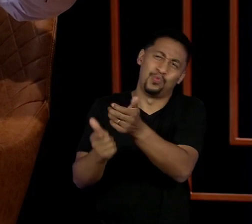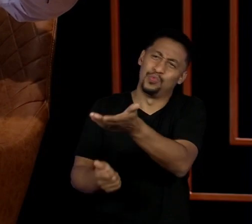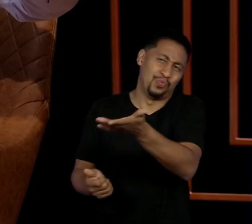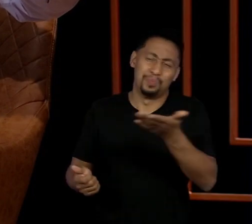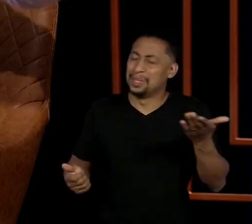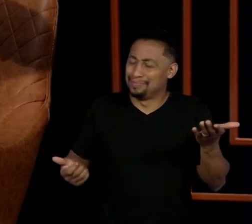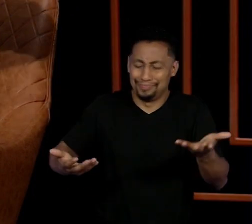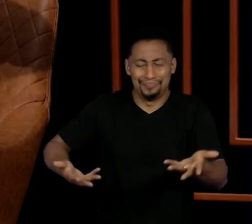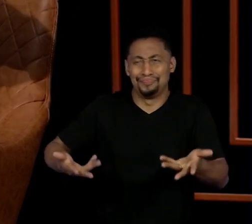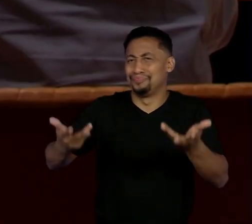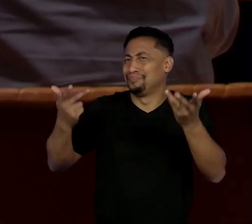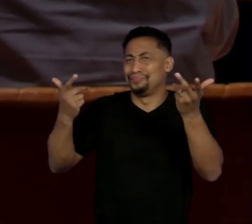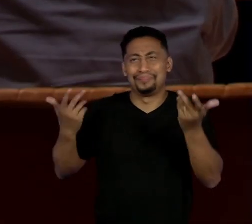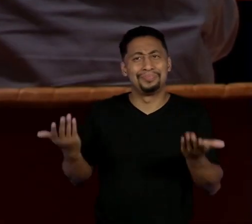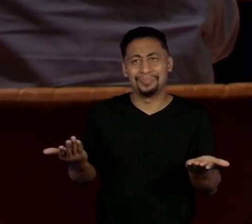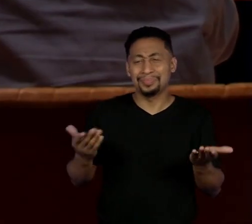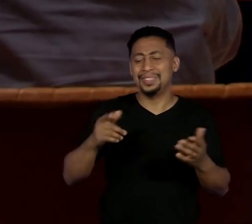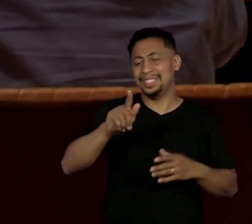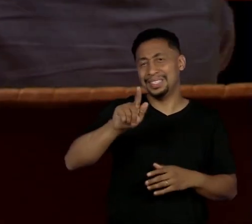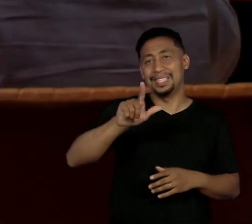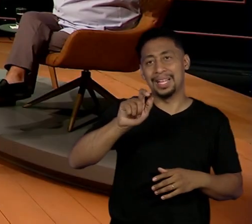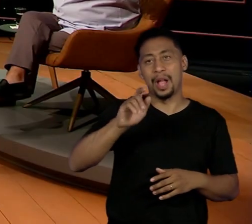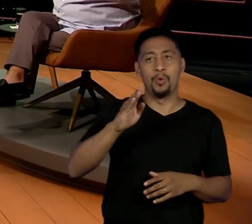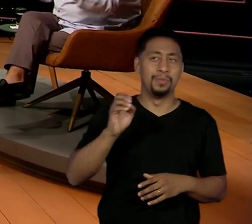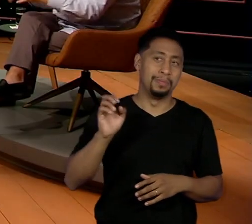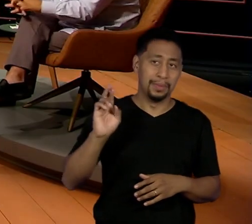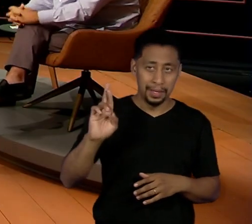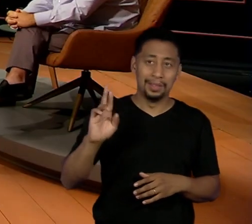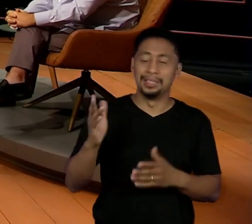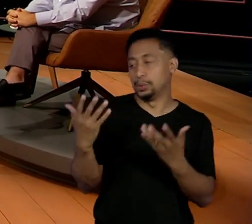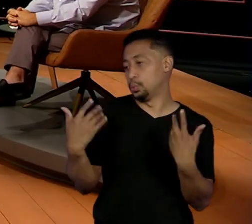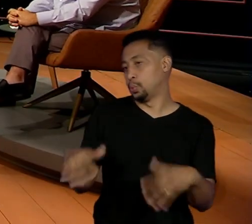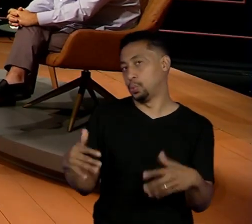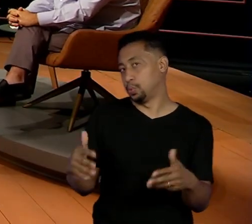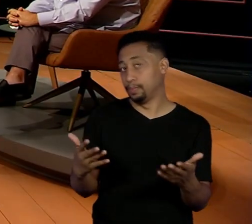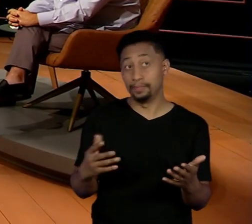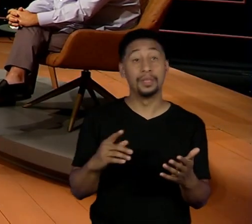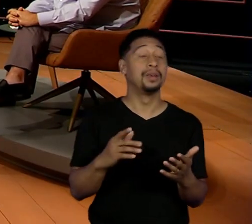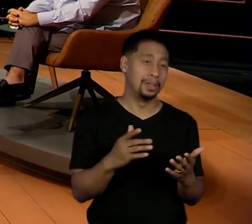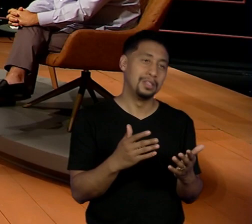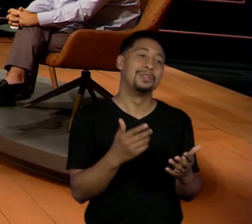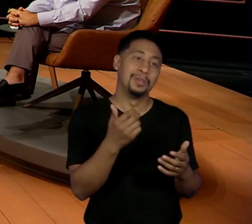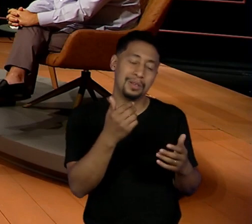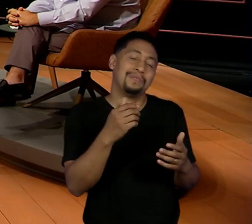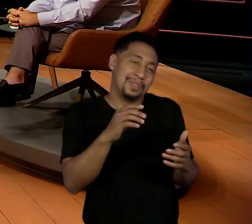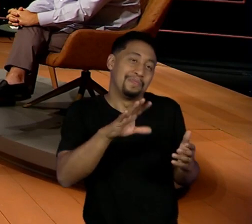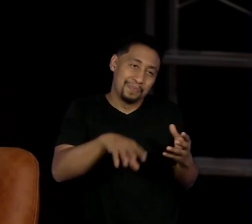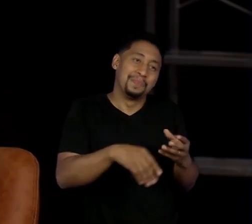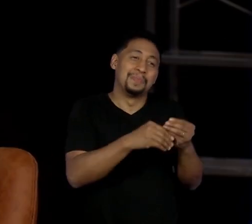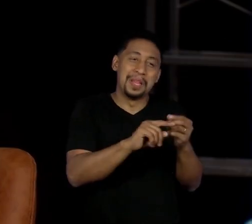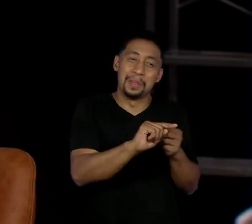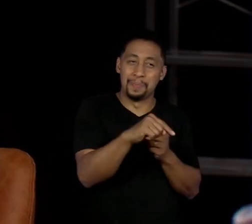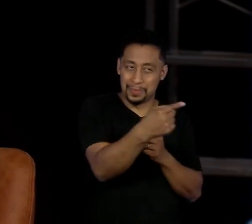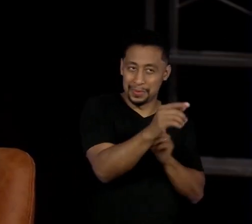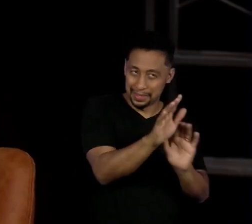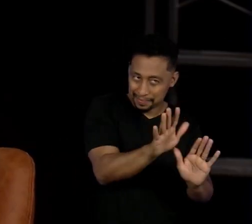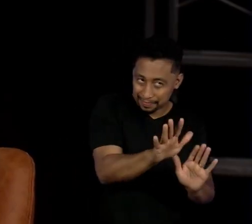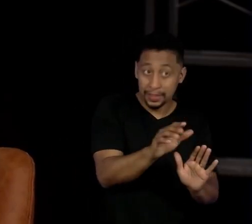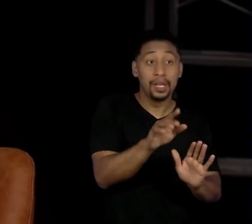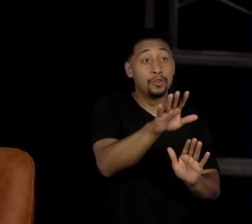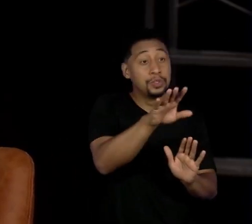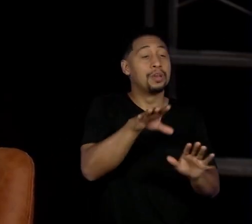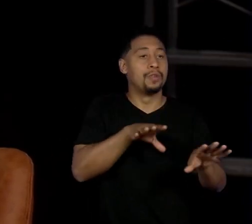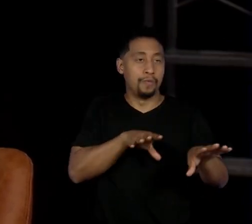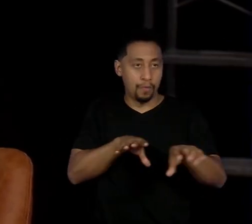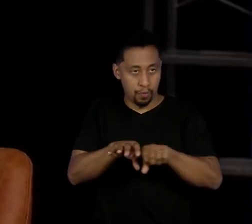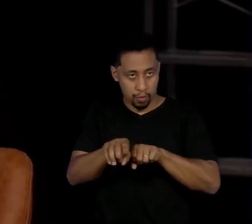Entendeu? Glauber João Gilberto. A gente vai falar dele. Bom, assim que você se formou, você começou a trabalhar